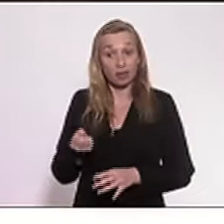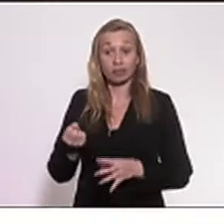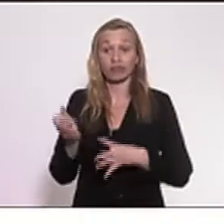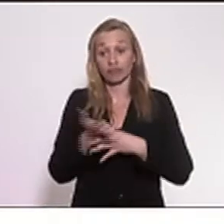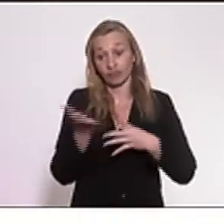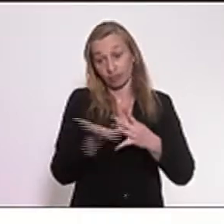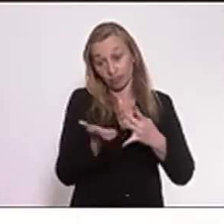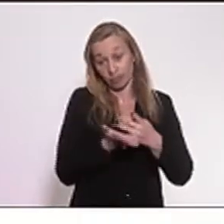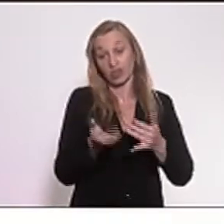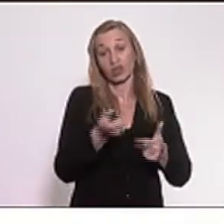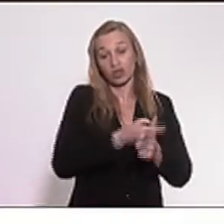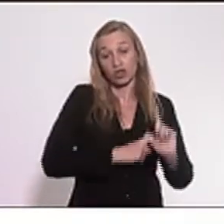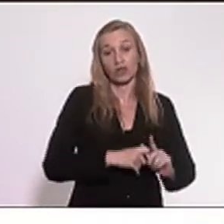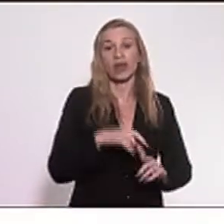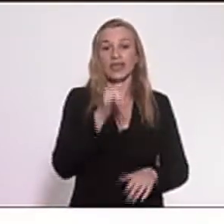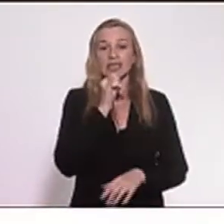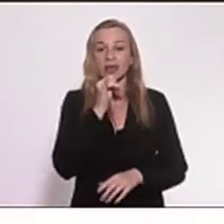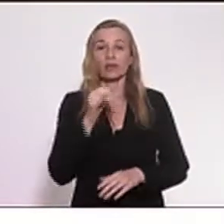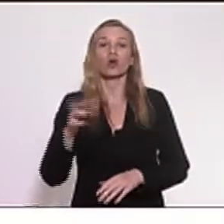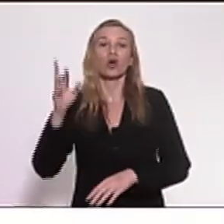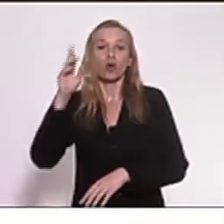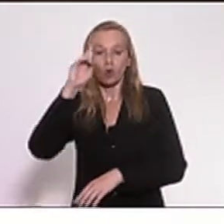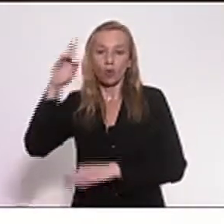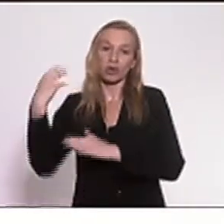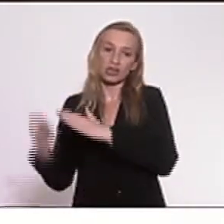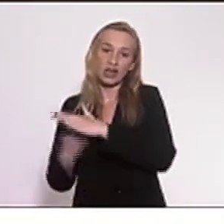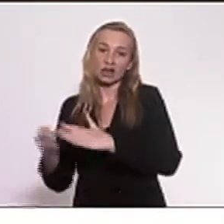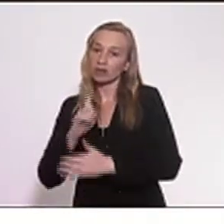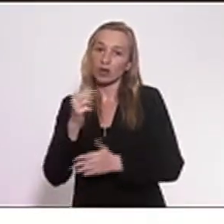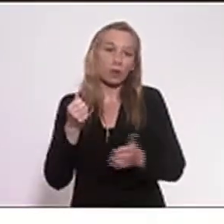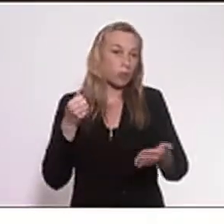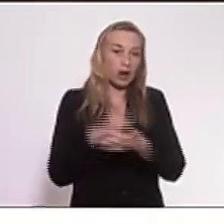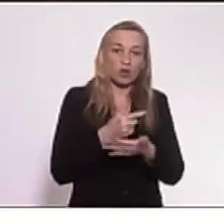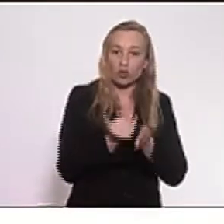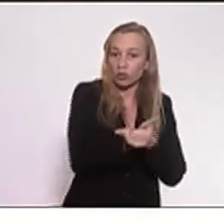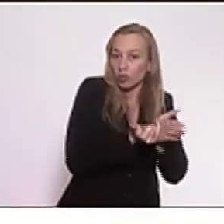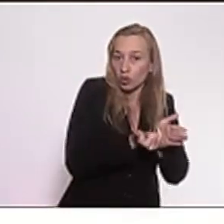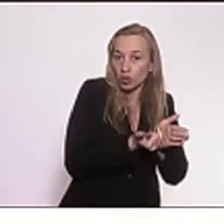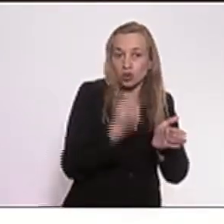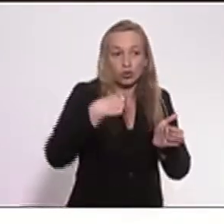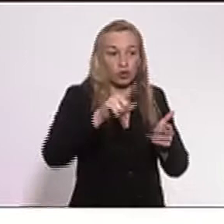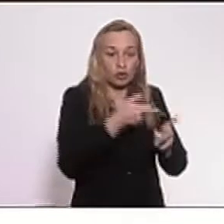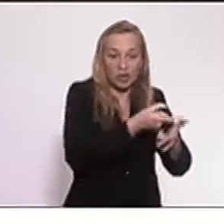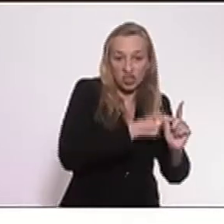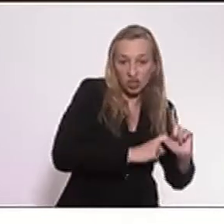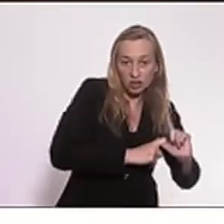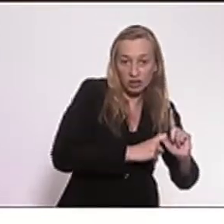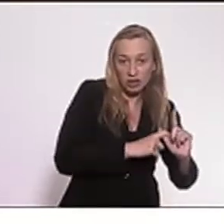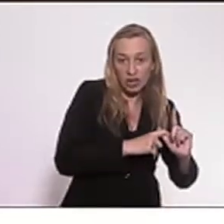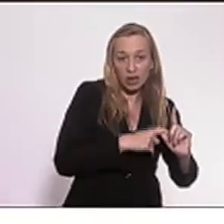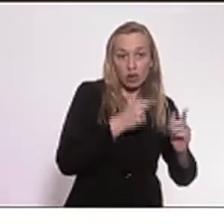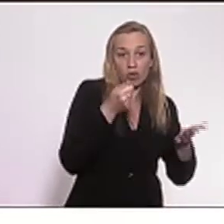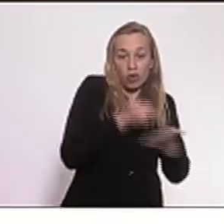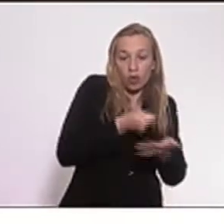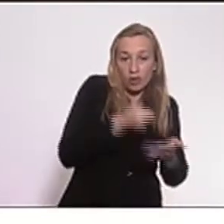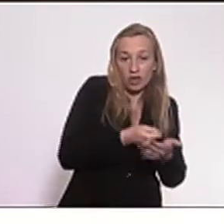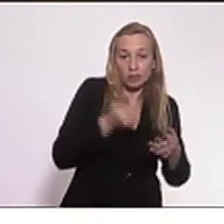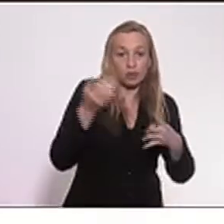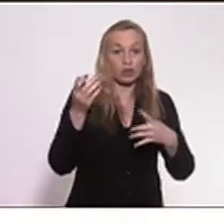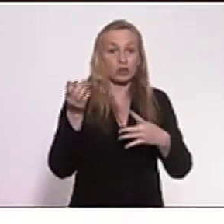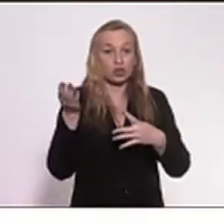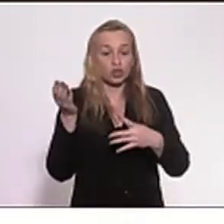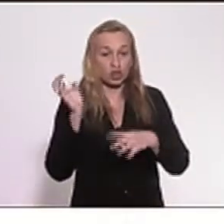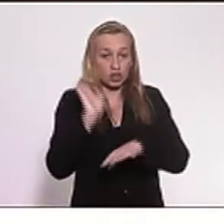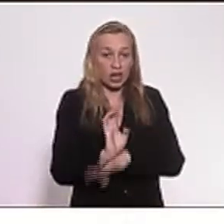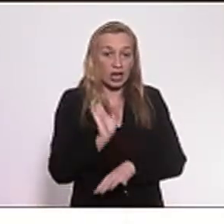mais um exemplo. O empresário não pagou o imposto na época, foi para a dívida ativa, isso está sendo cobrado pelo Estado. Quando essa